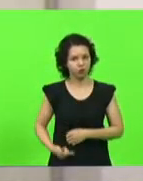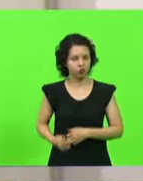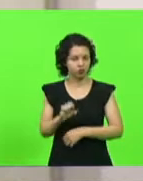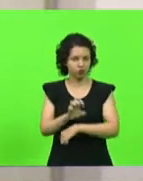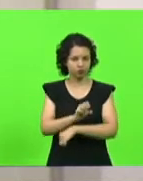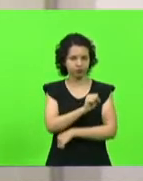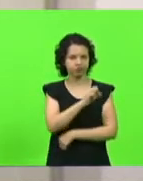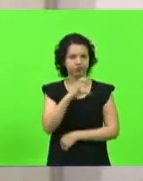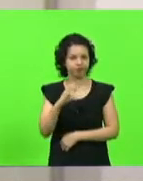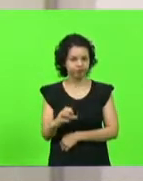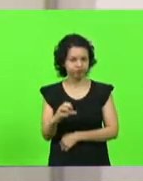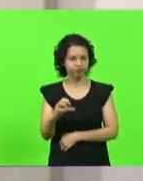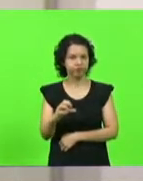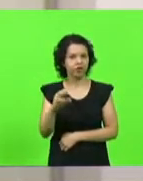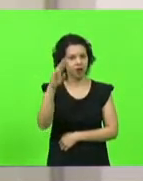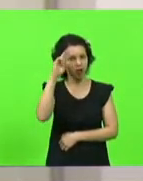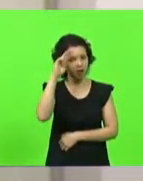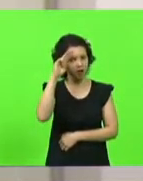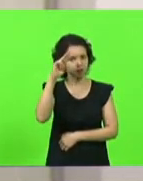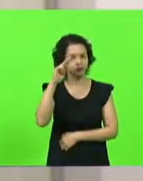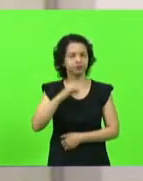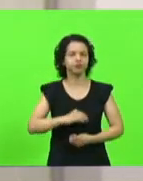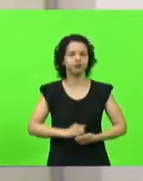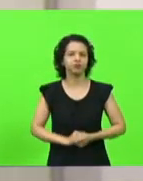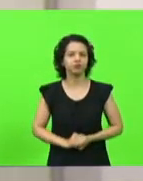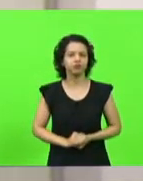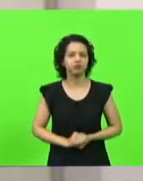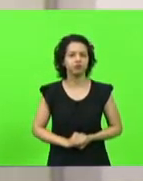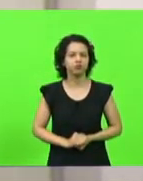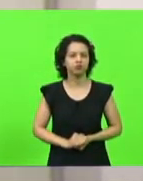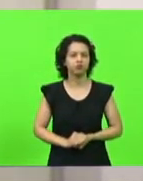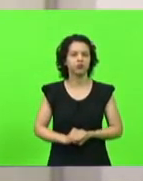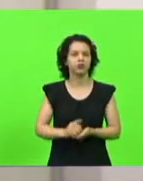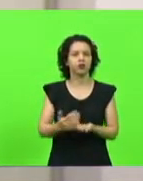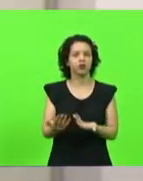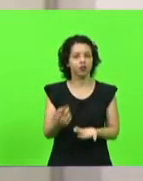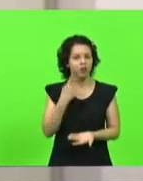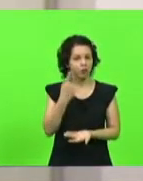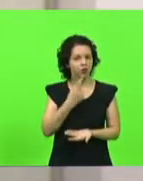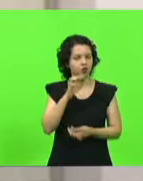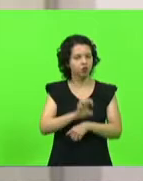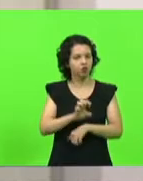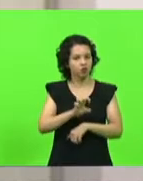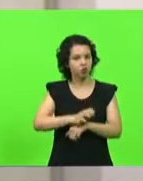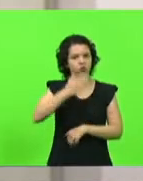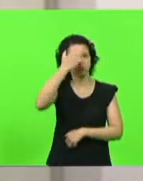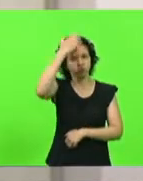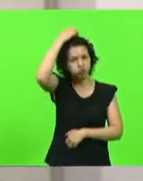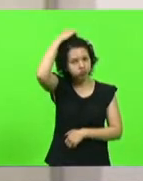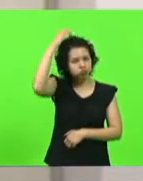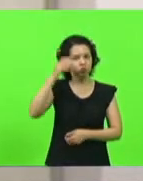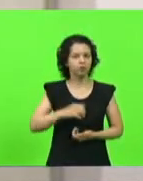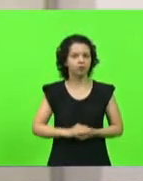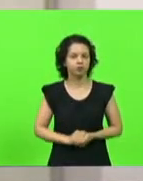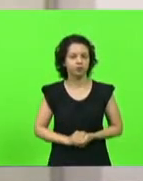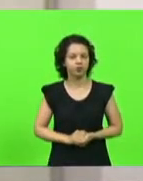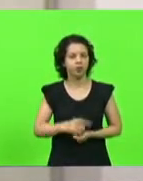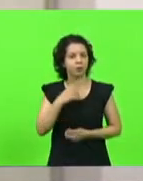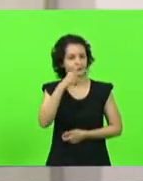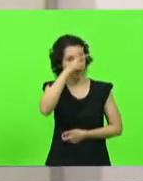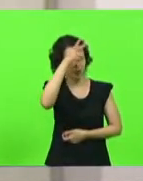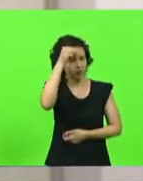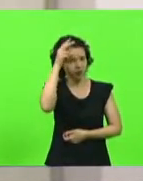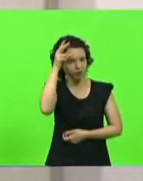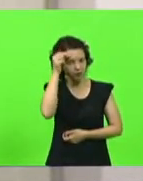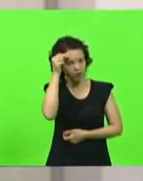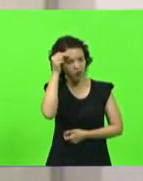Santa Catarina, Carlos Moisés da Silva. Excelentíssimo senhor deputado estadual, Coronel Mocelim. Excelentíssimo senhor prefeito do município de